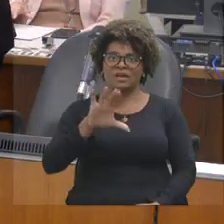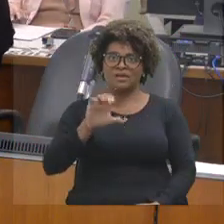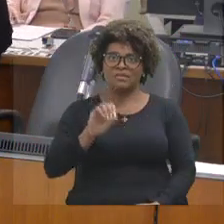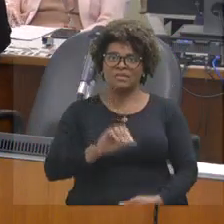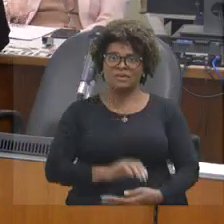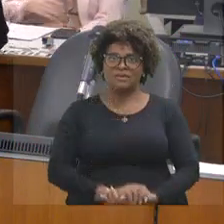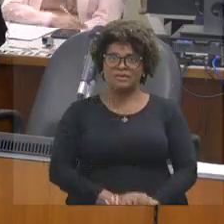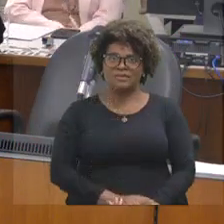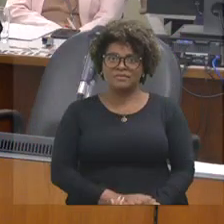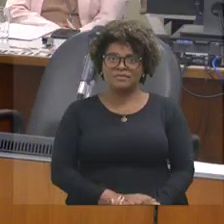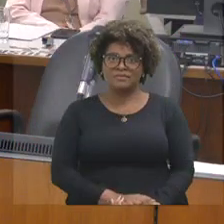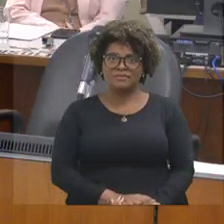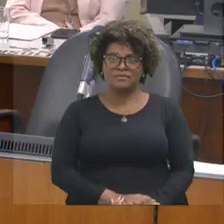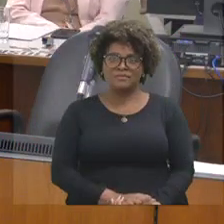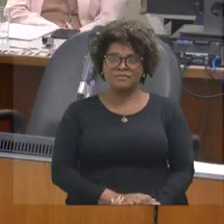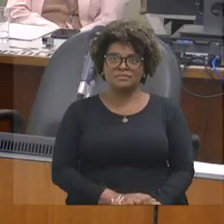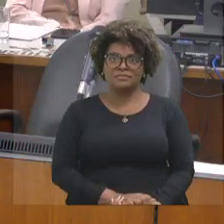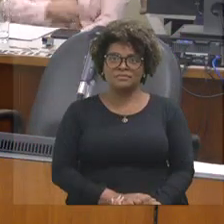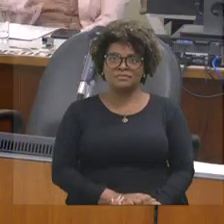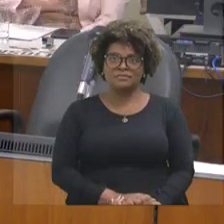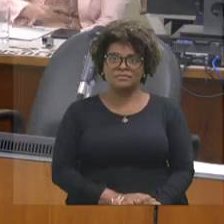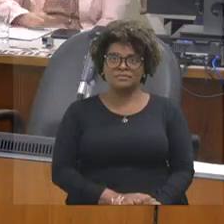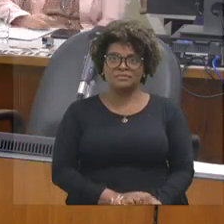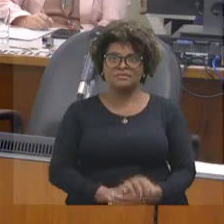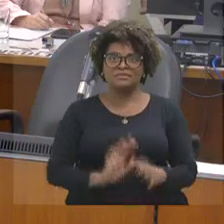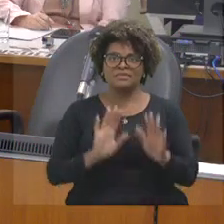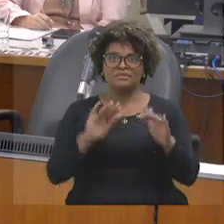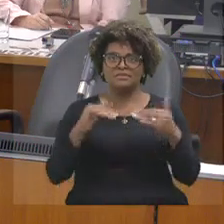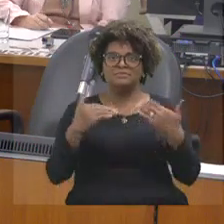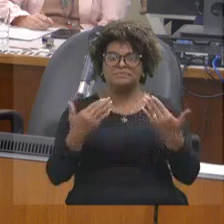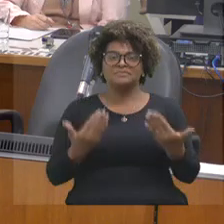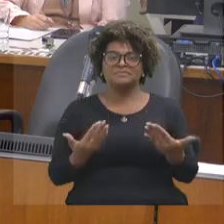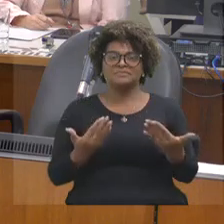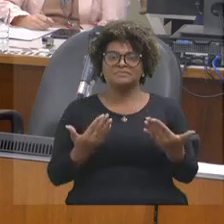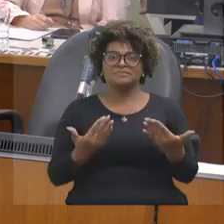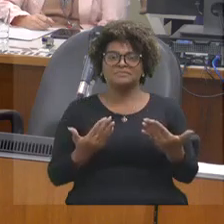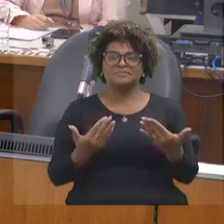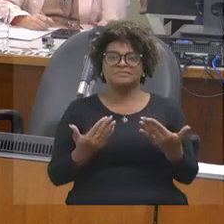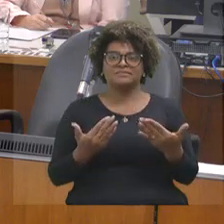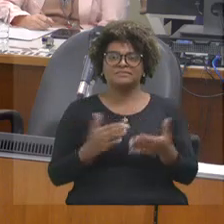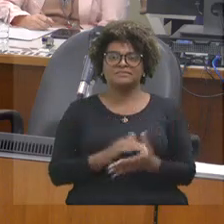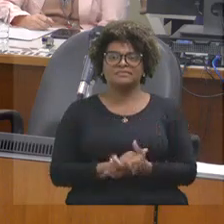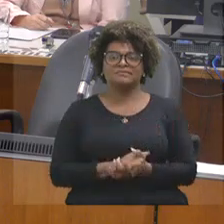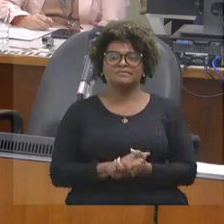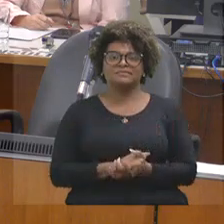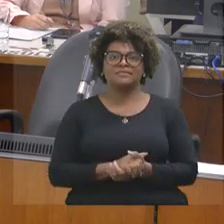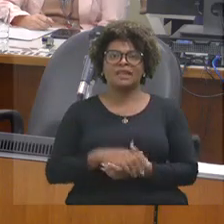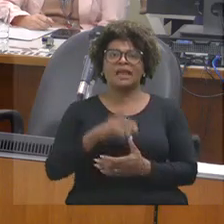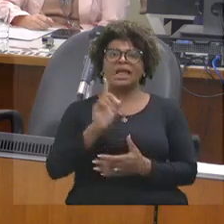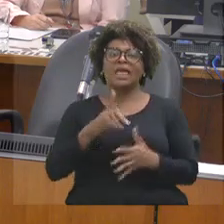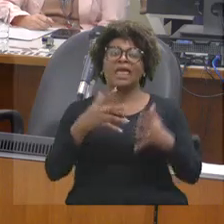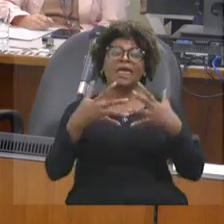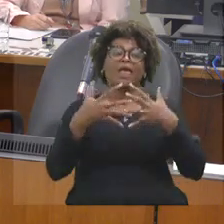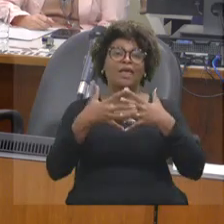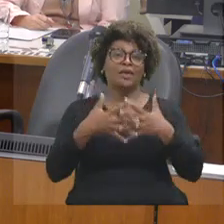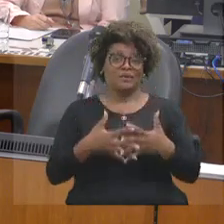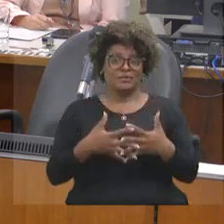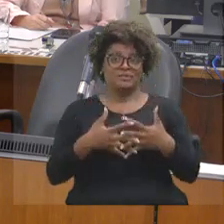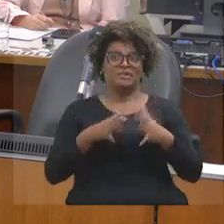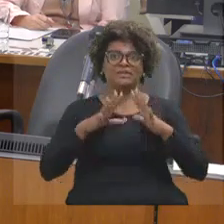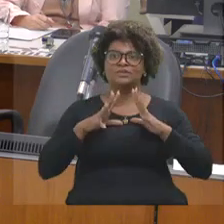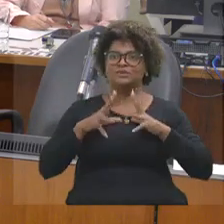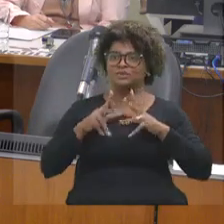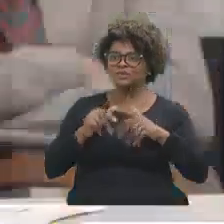obrigado então Deputado grego vamos é um é um é muito complexo tudo que a gente fala